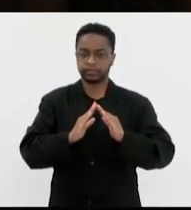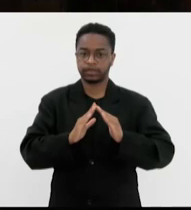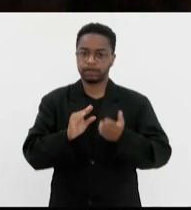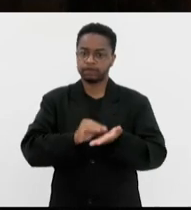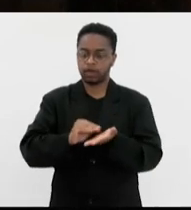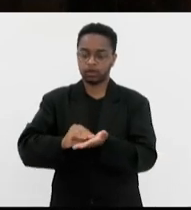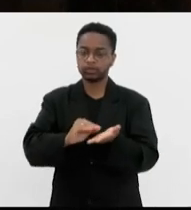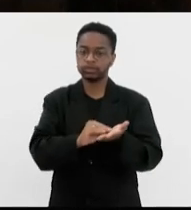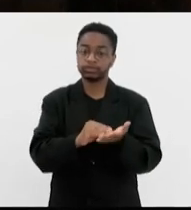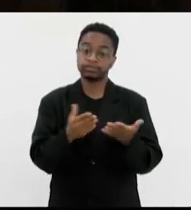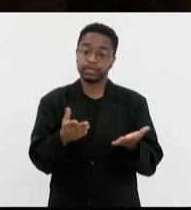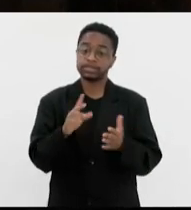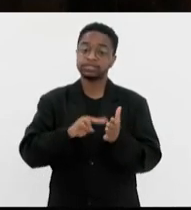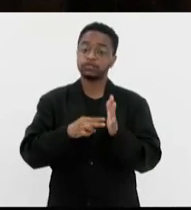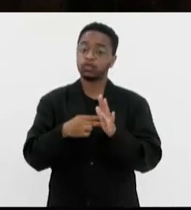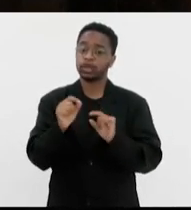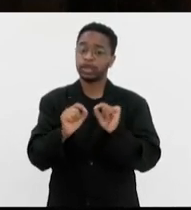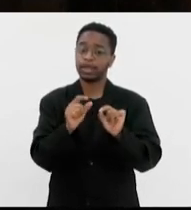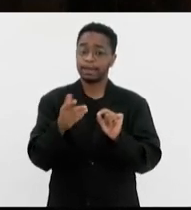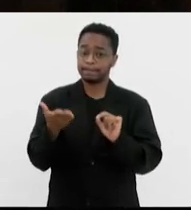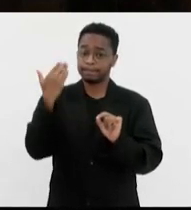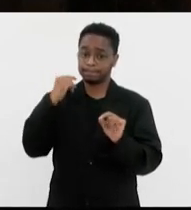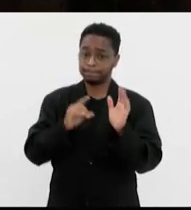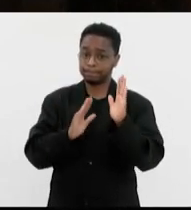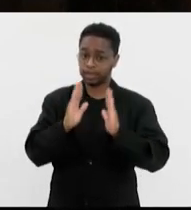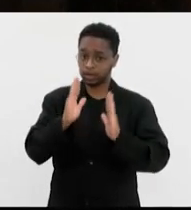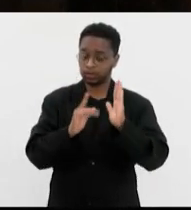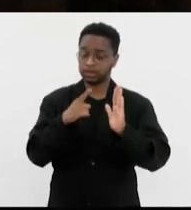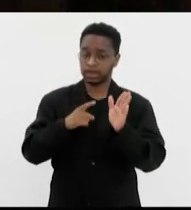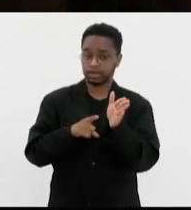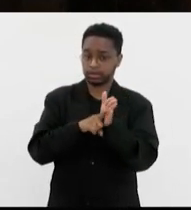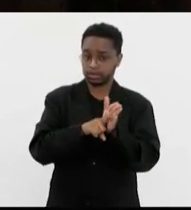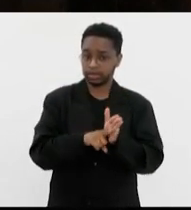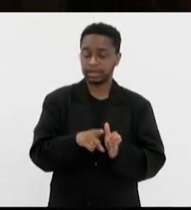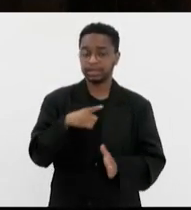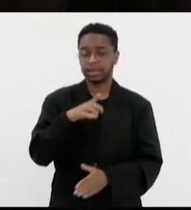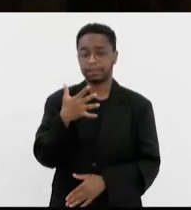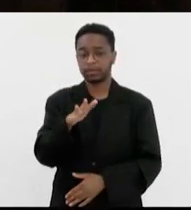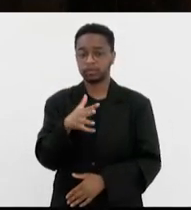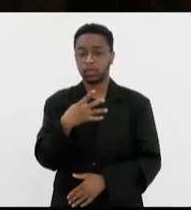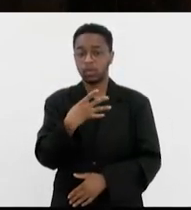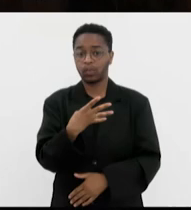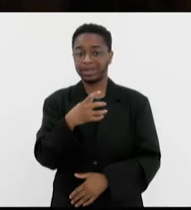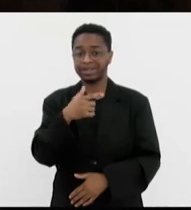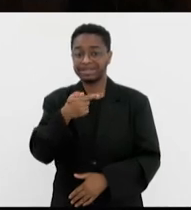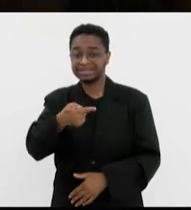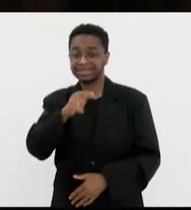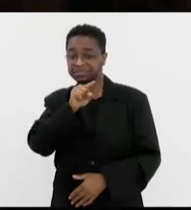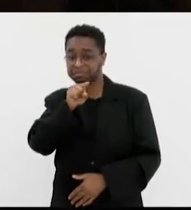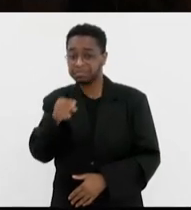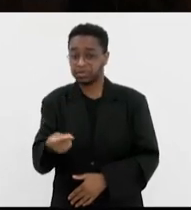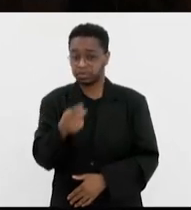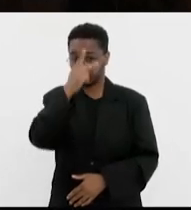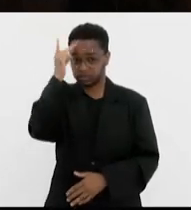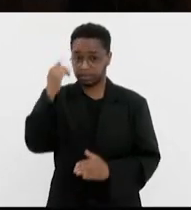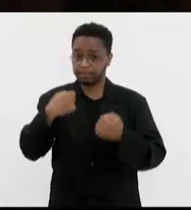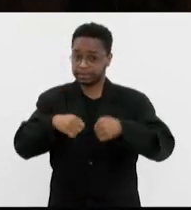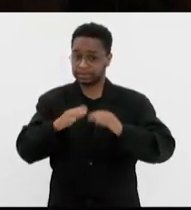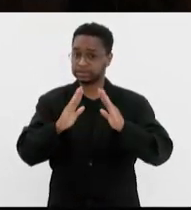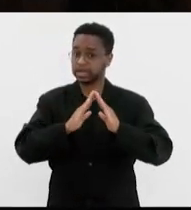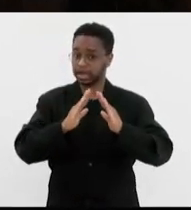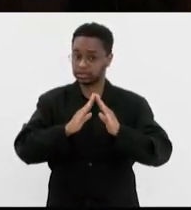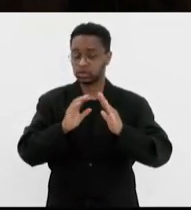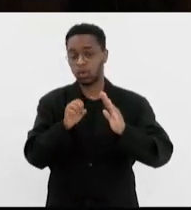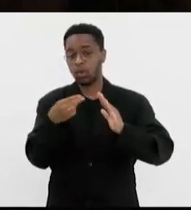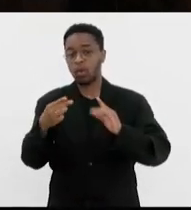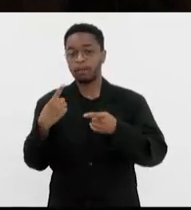quer dizer que naquela época que foi feito esse diagnóstico, você tinha no mínimo 47 mil famílias precisando de casa, ou porque